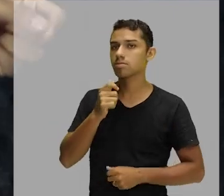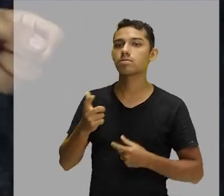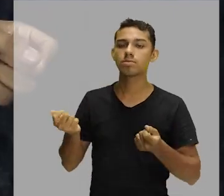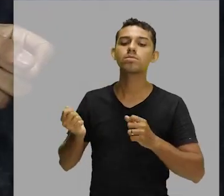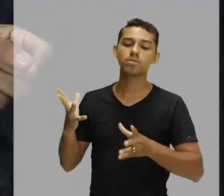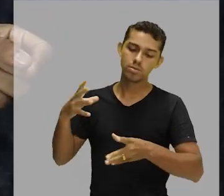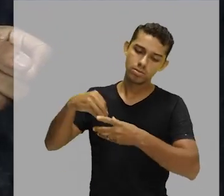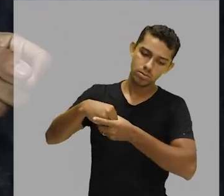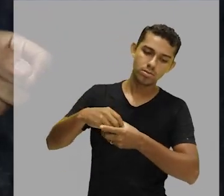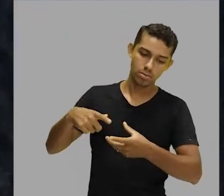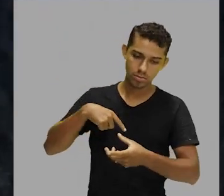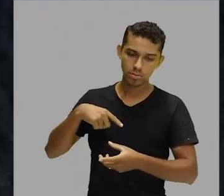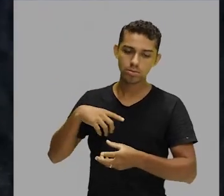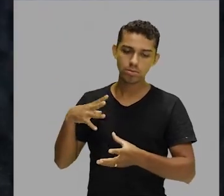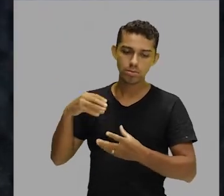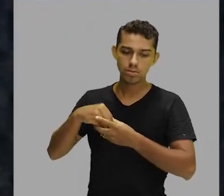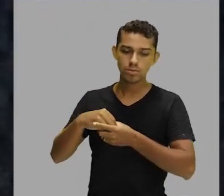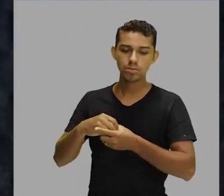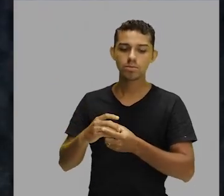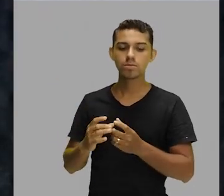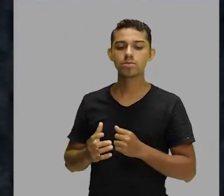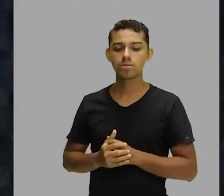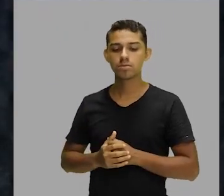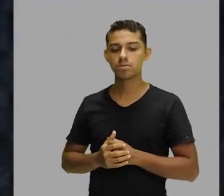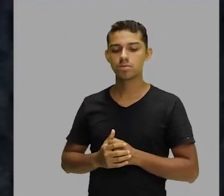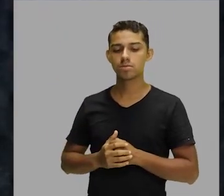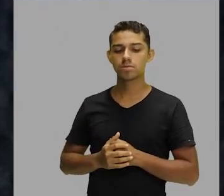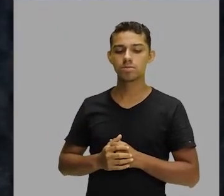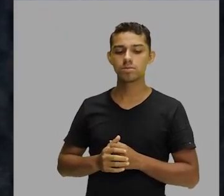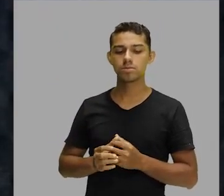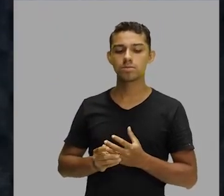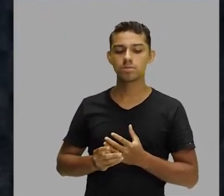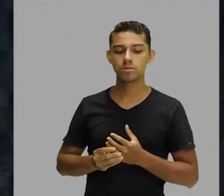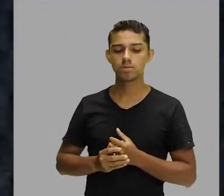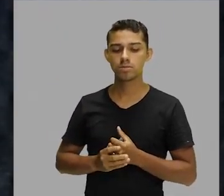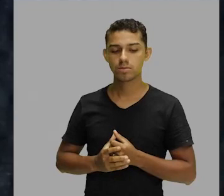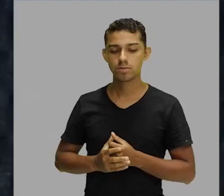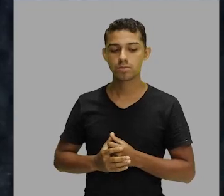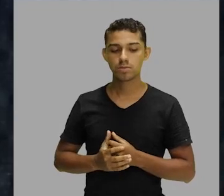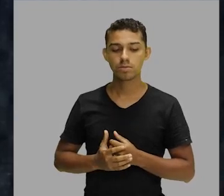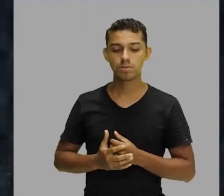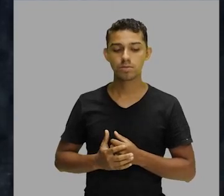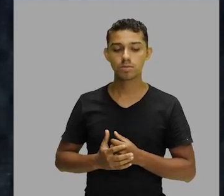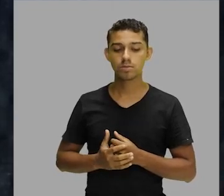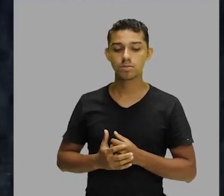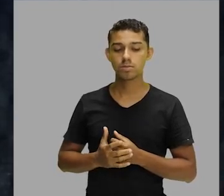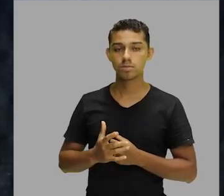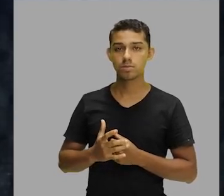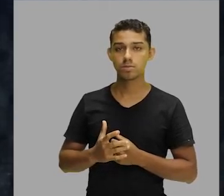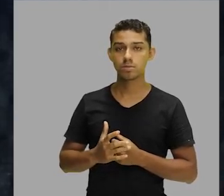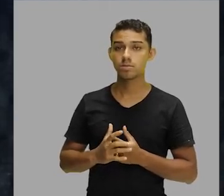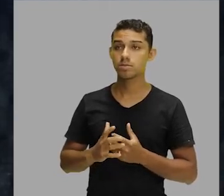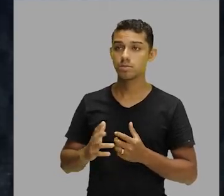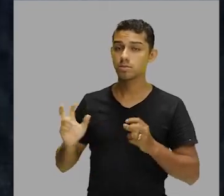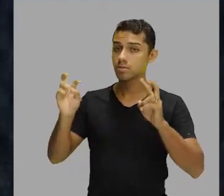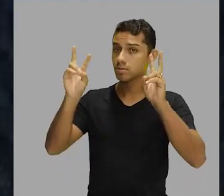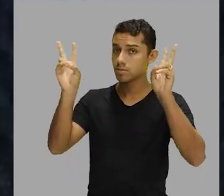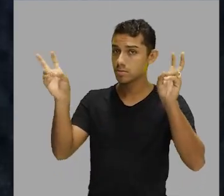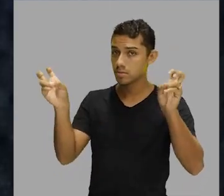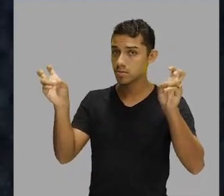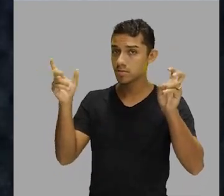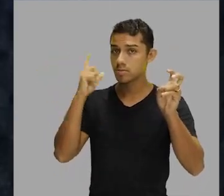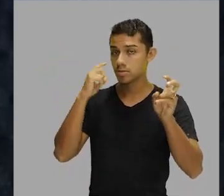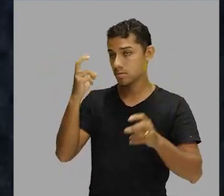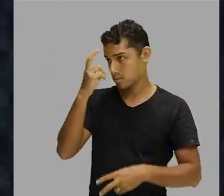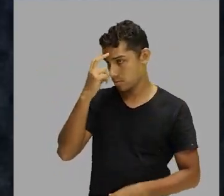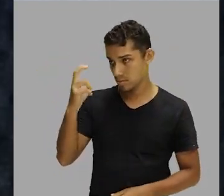inserir o material genético dele no DNA da bactéria. E olha como ele é inteligente, esperto, né? Se é